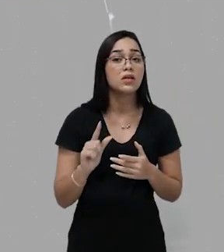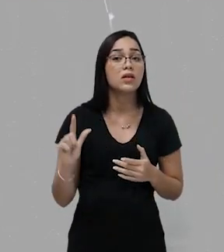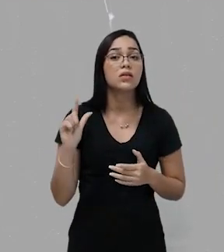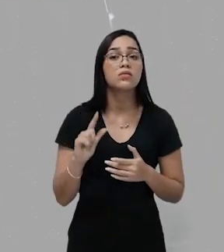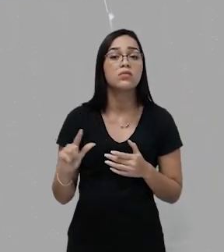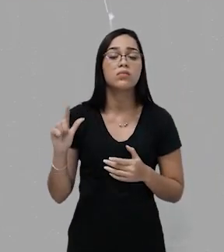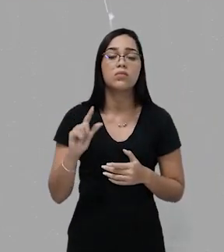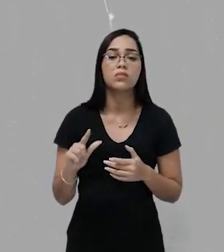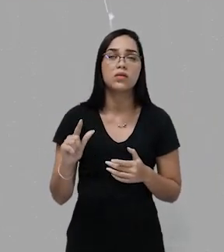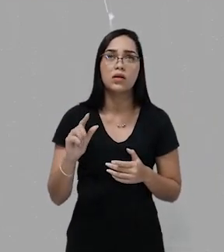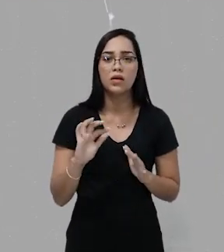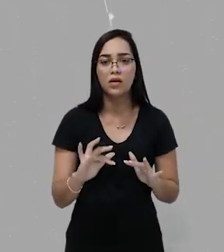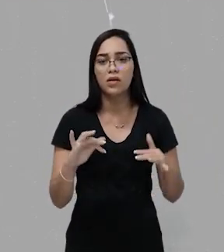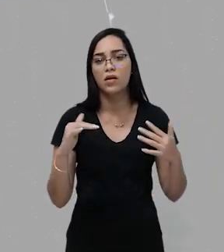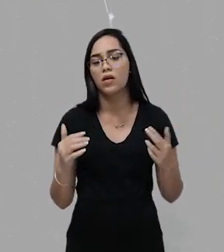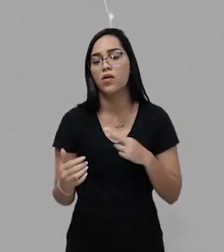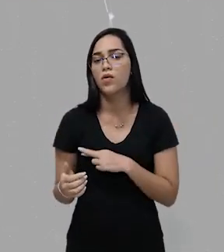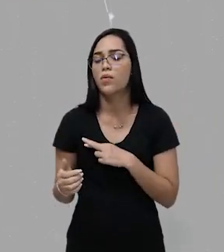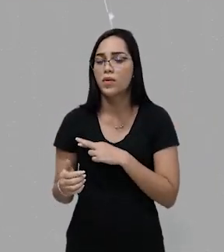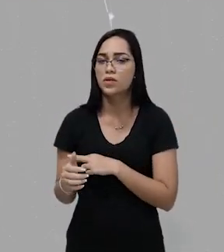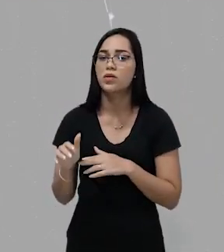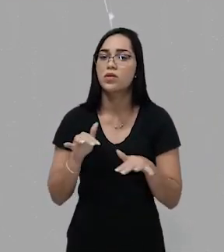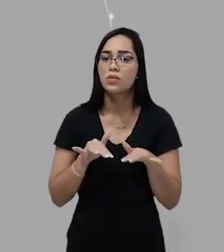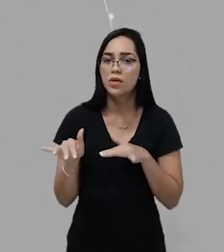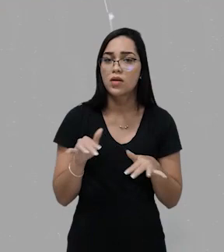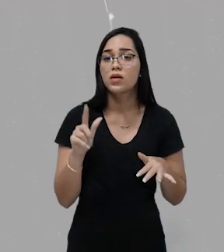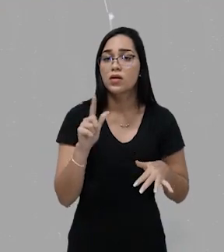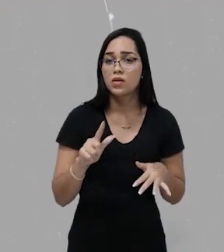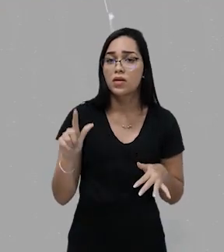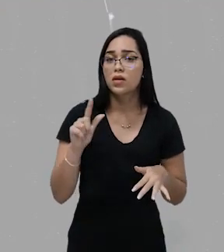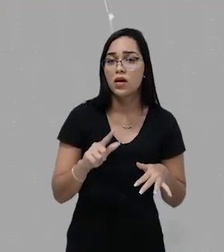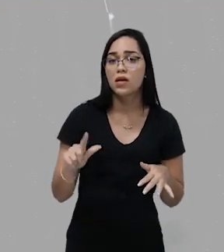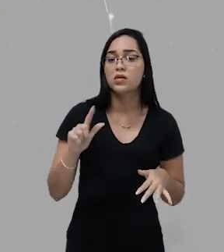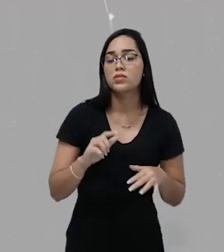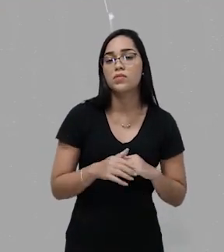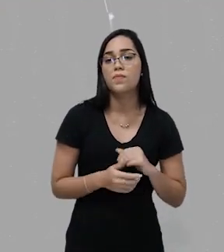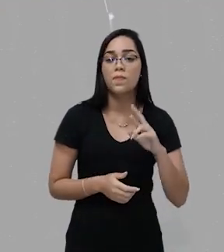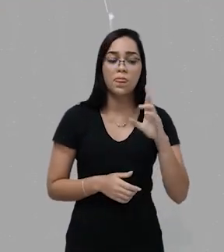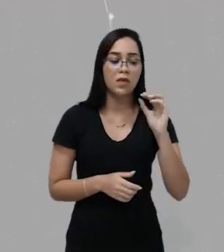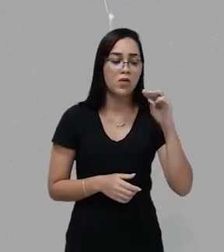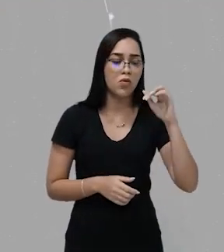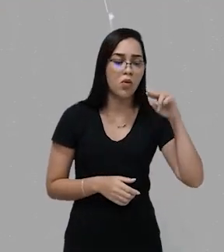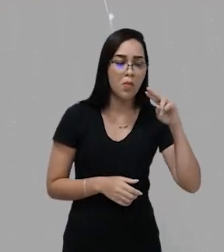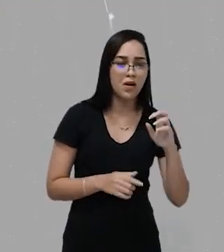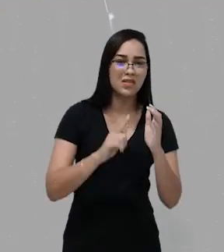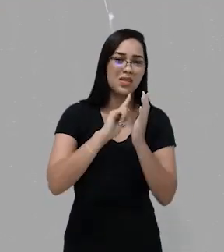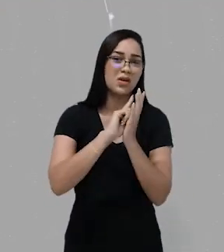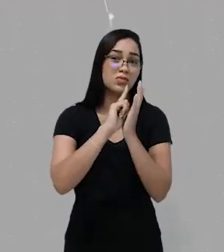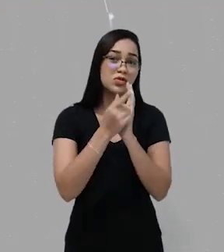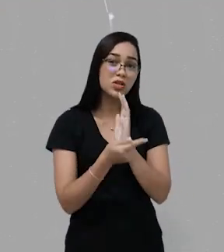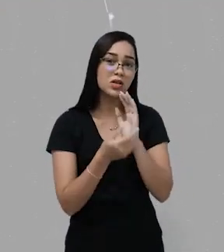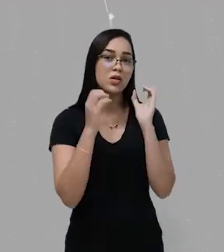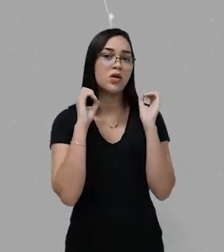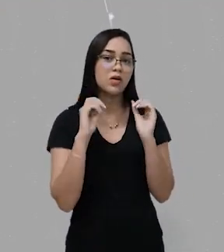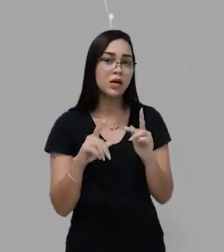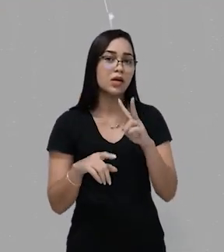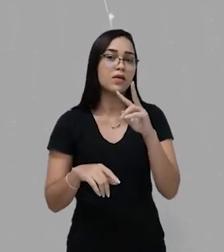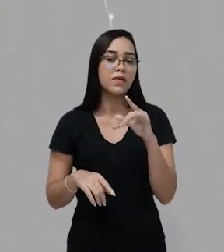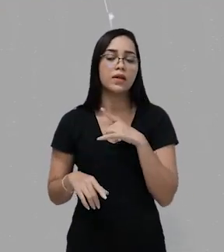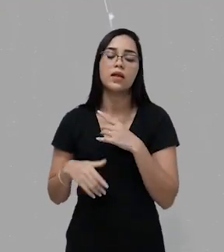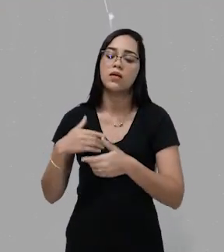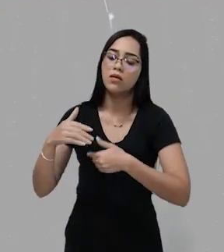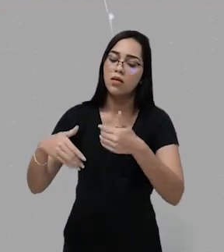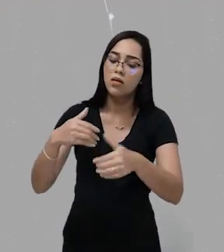literatura. O romantismo é um movimento literário. O romance é um gênero textual, entenderam? Que vai